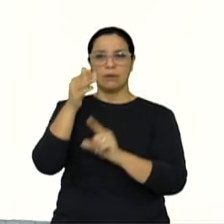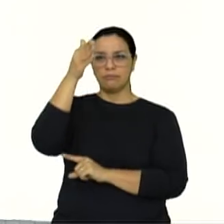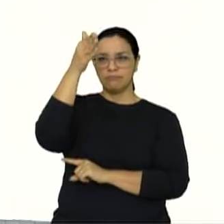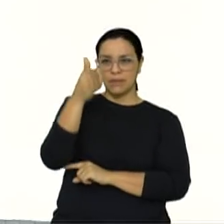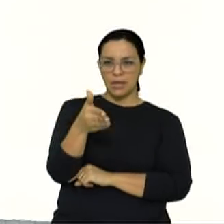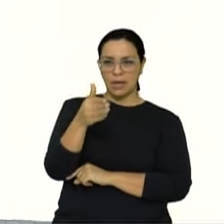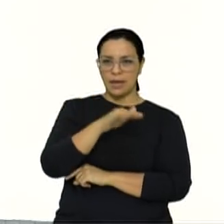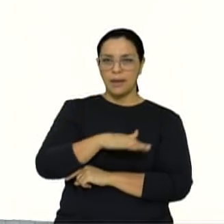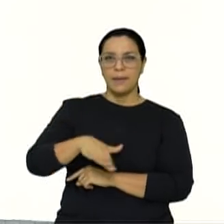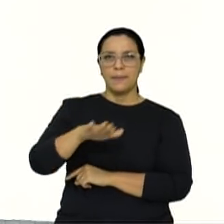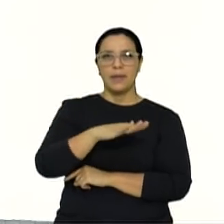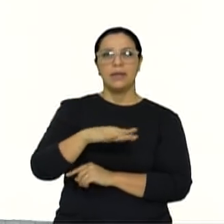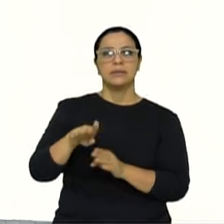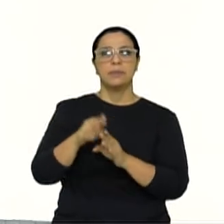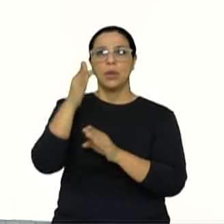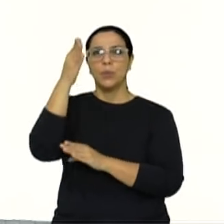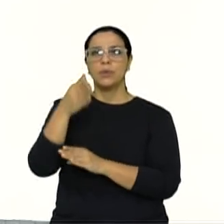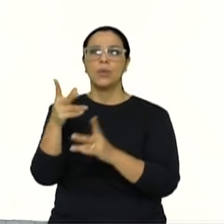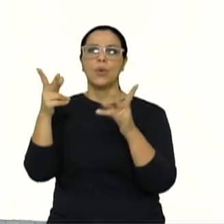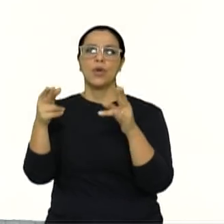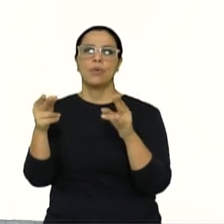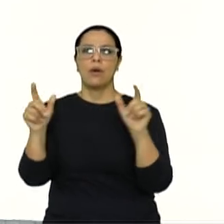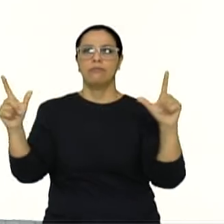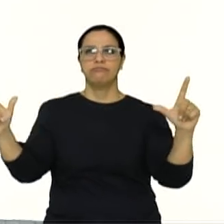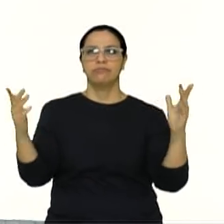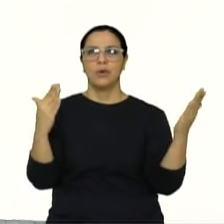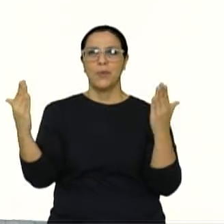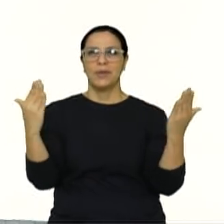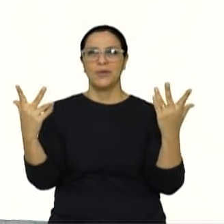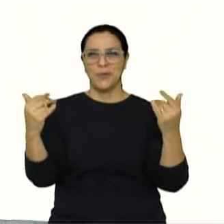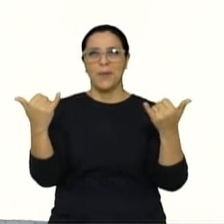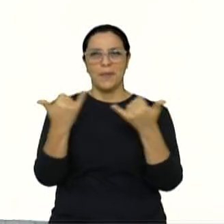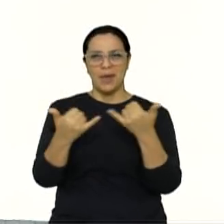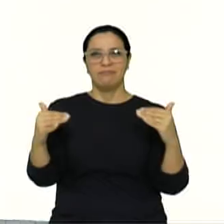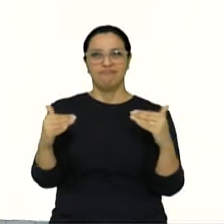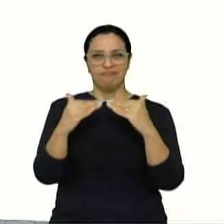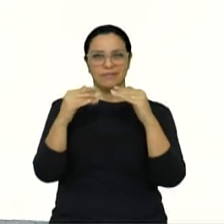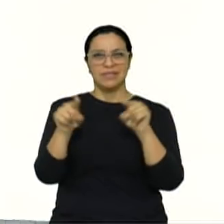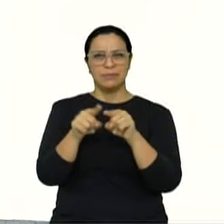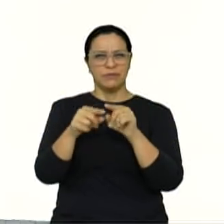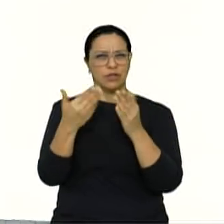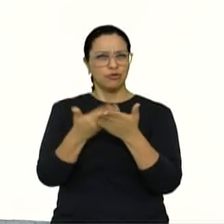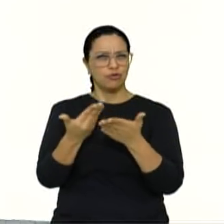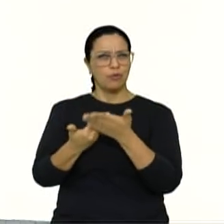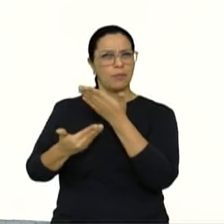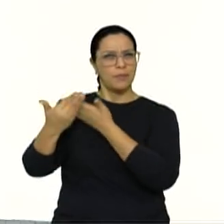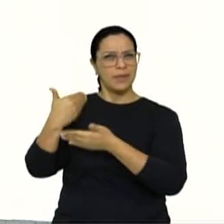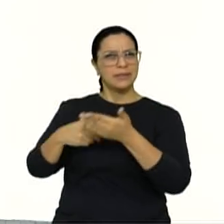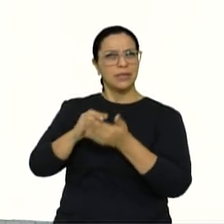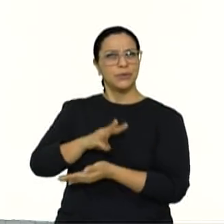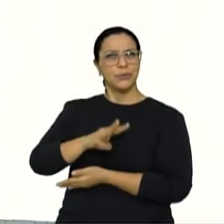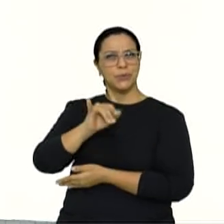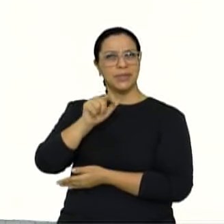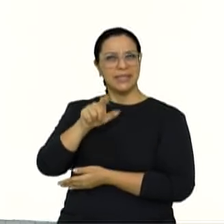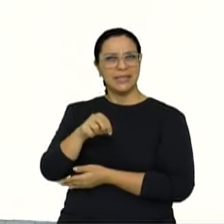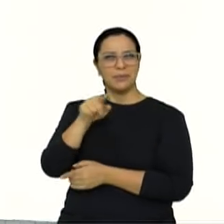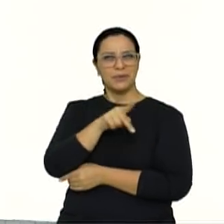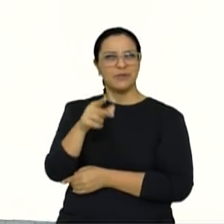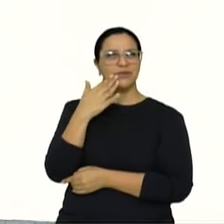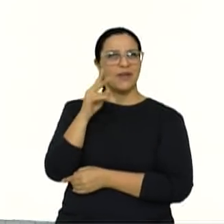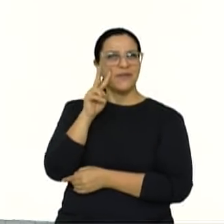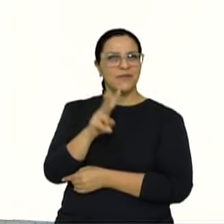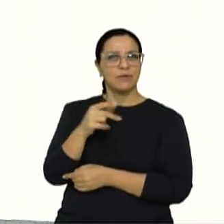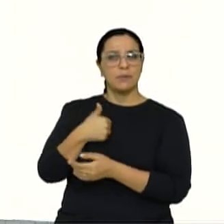paralela à base, o novo triângulo é semelhante ao maior, né? Alguma coisa assim você deve ter visto lá com o professor Willen. Caso você não